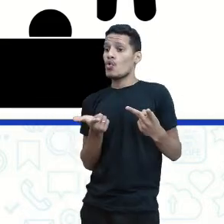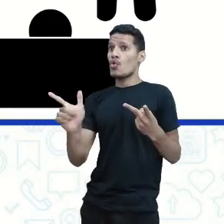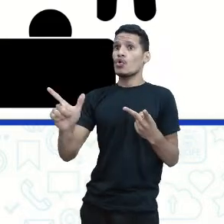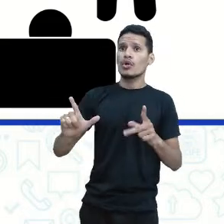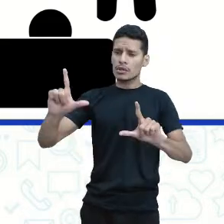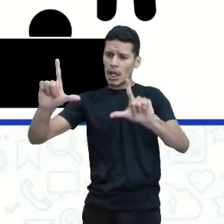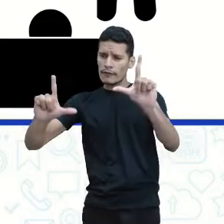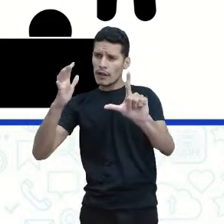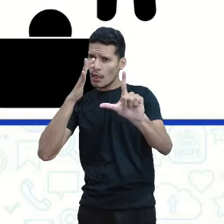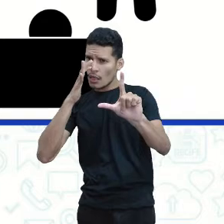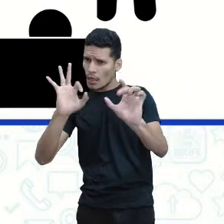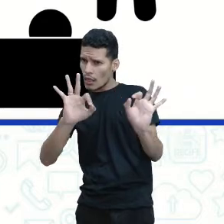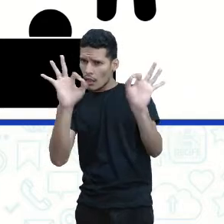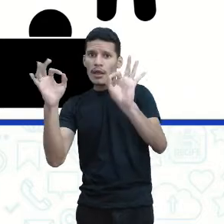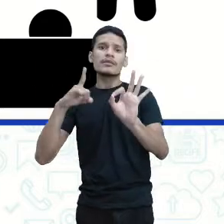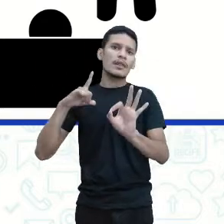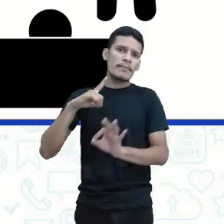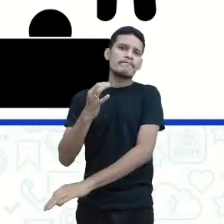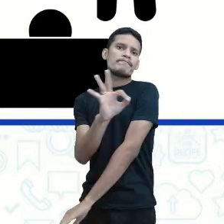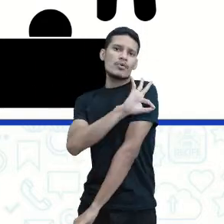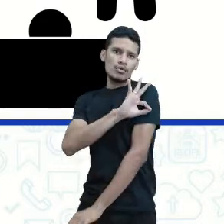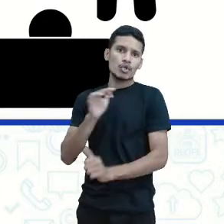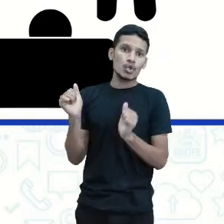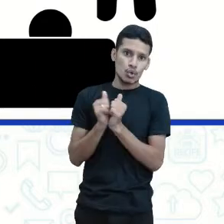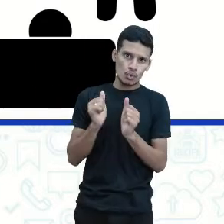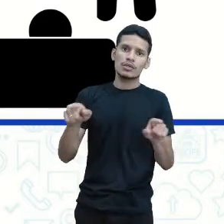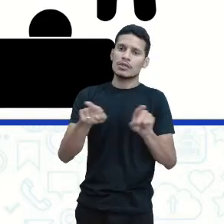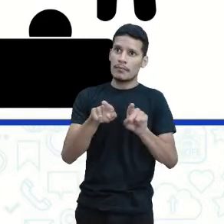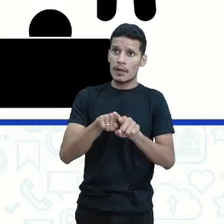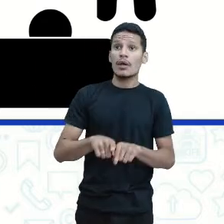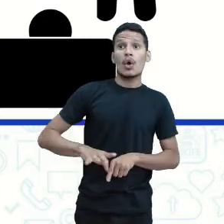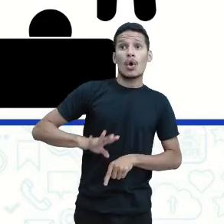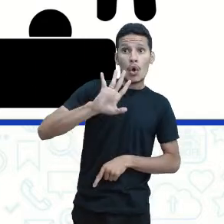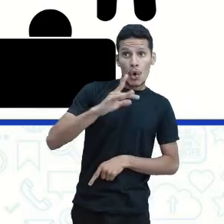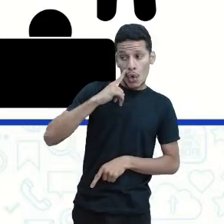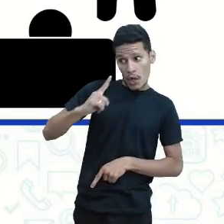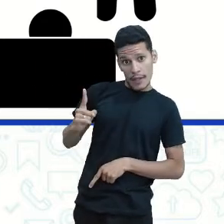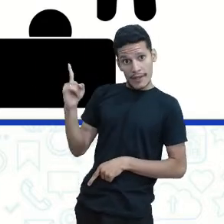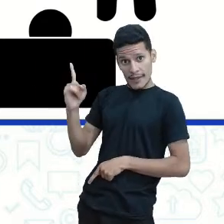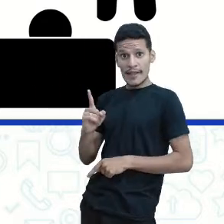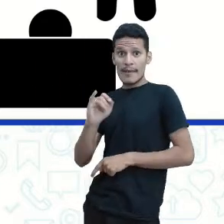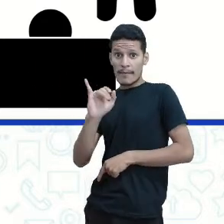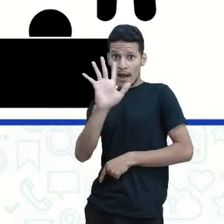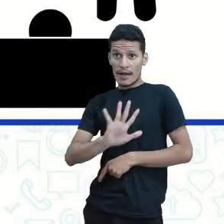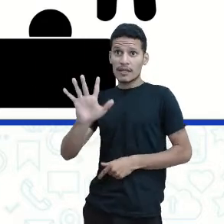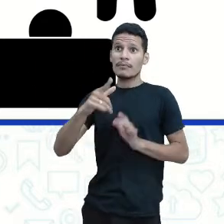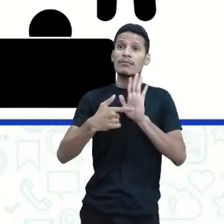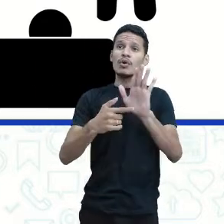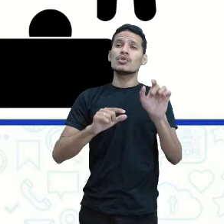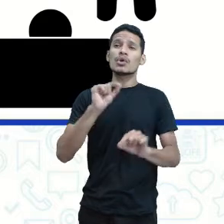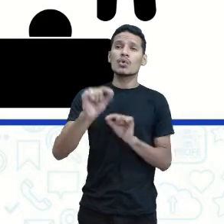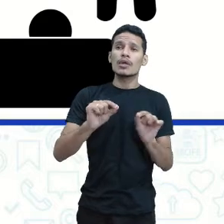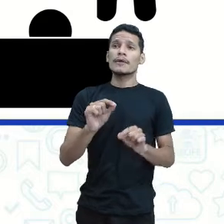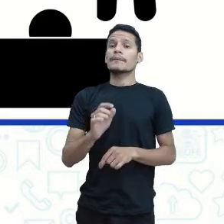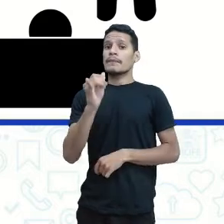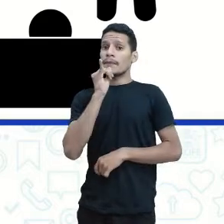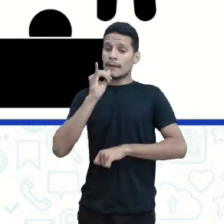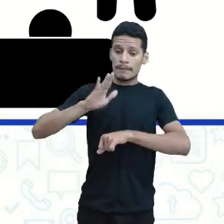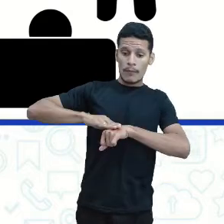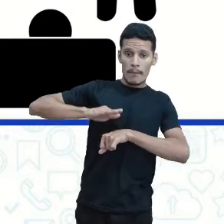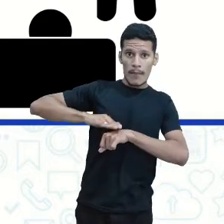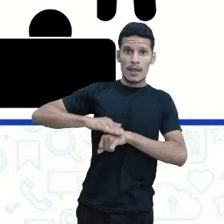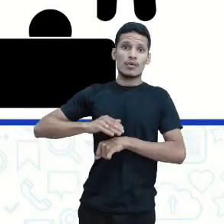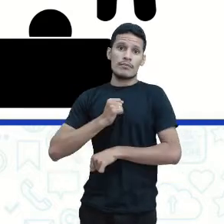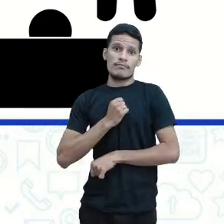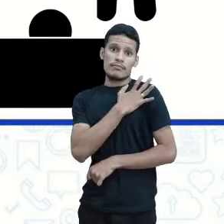militar também ao lado. São duas imagens. Essas imagens, elas justamente estão trazendo para a gente essa noção de que no regime